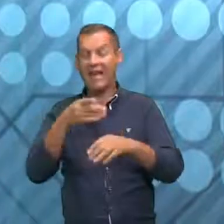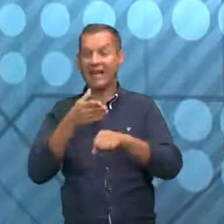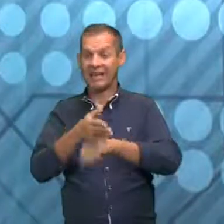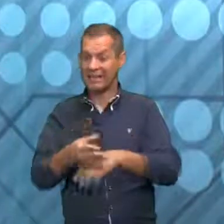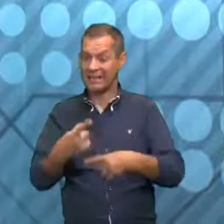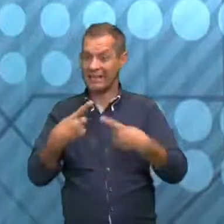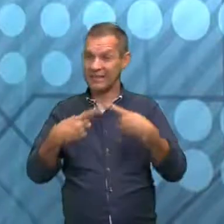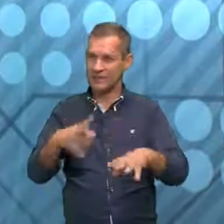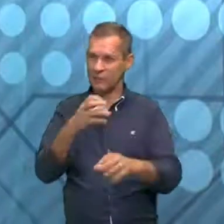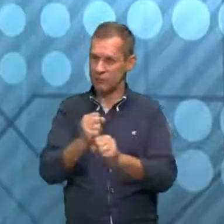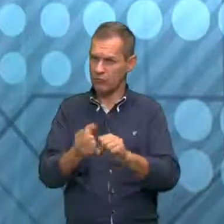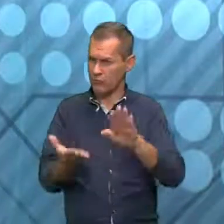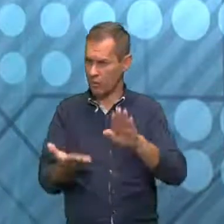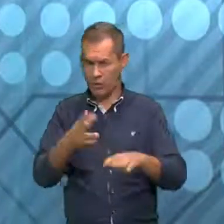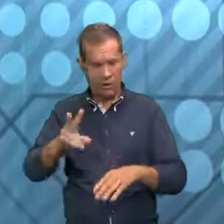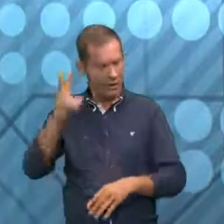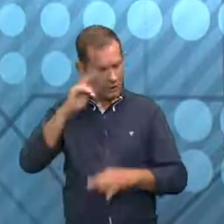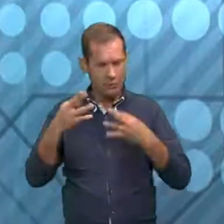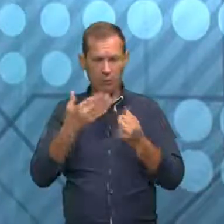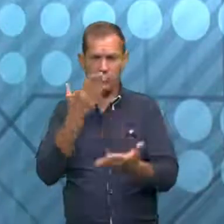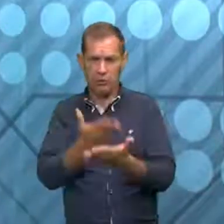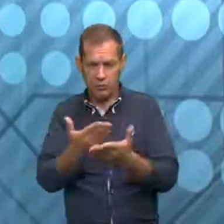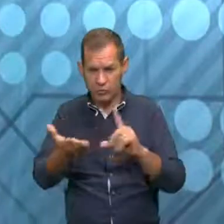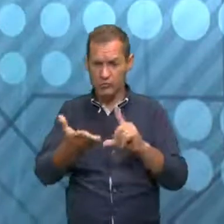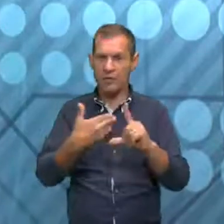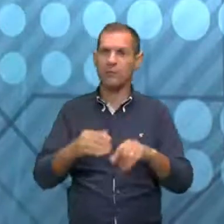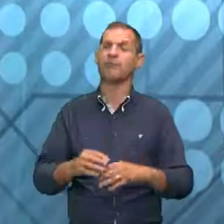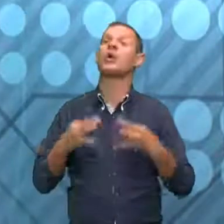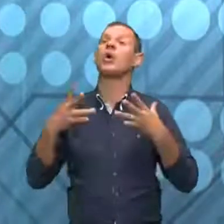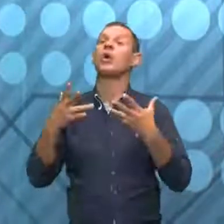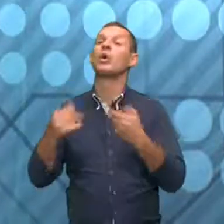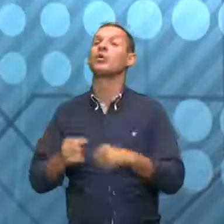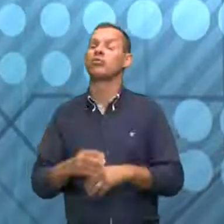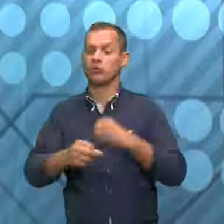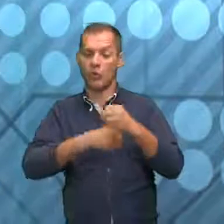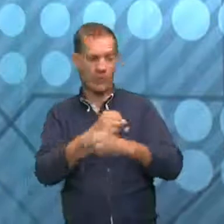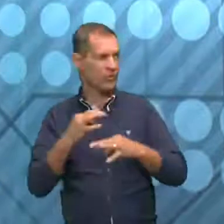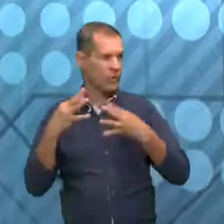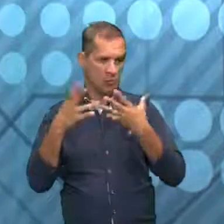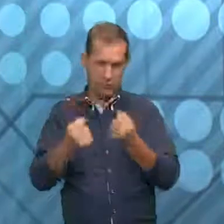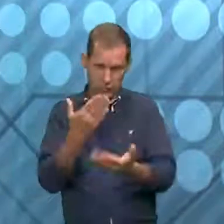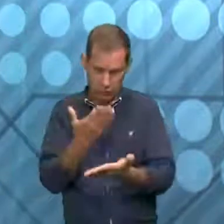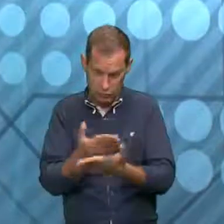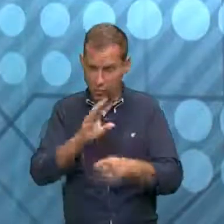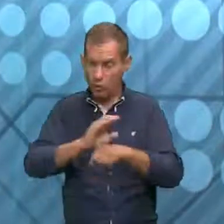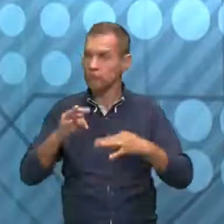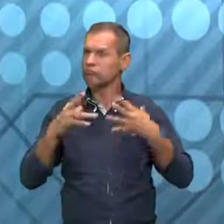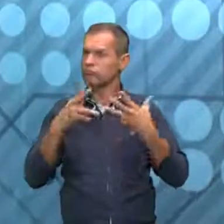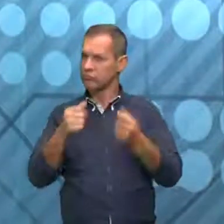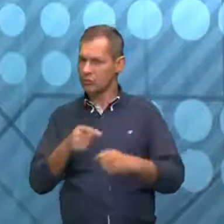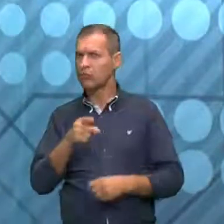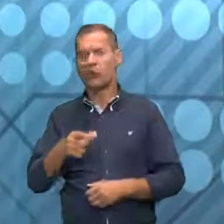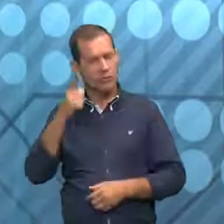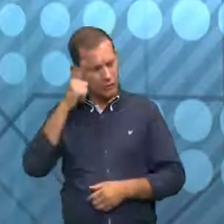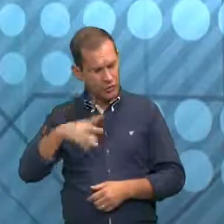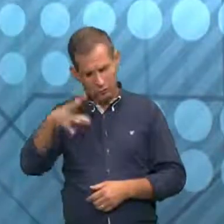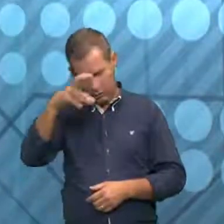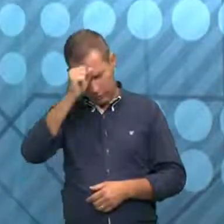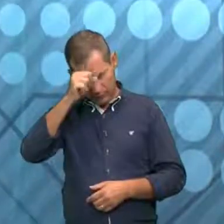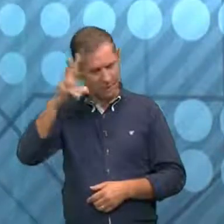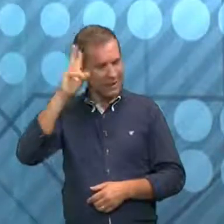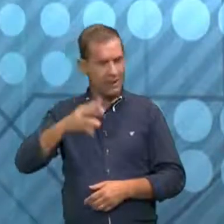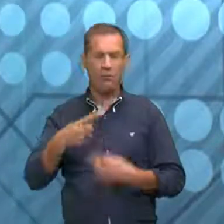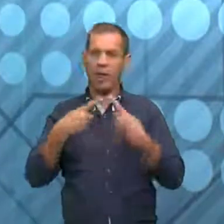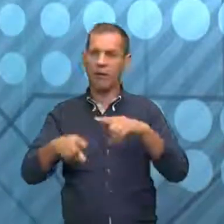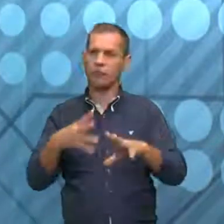Nota Máxima, você vai conseguir relembrar tudo o que aconteceu aqui, tudo o que aconteceu ao longo do semestre todo, do seu curso todo, você vai conseguir relembrar